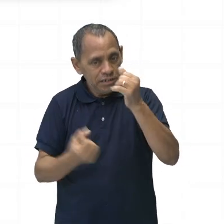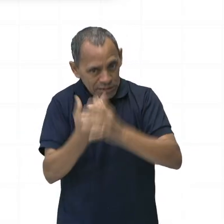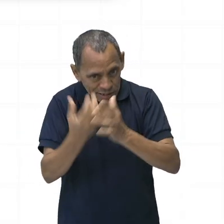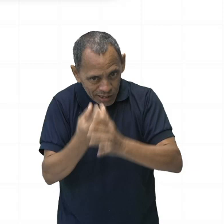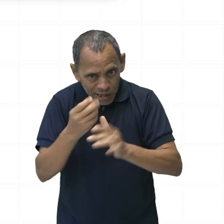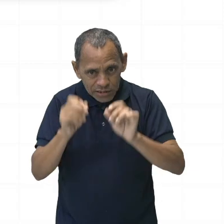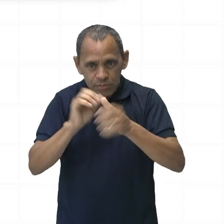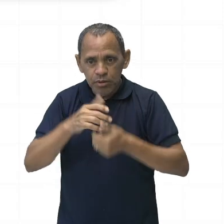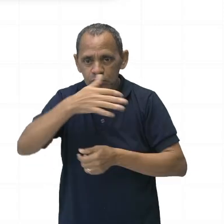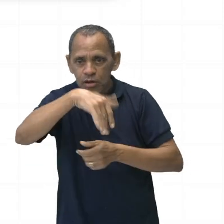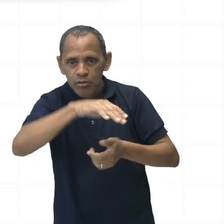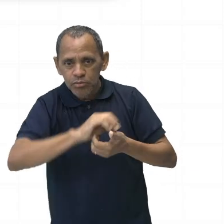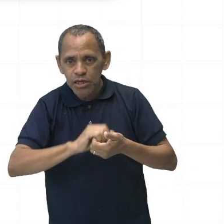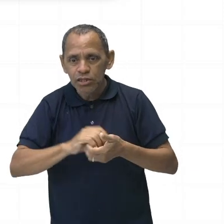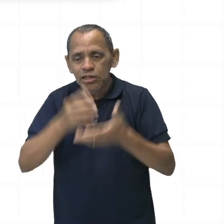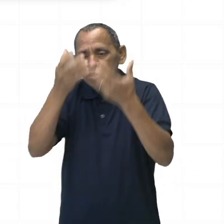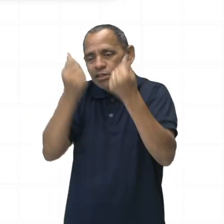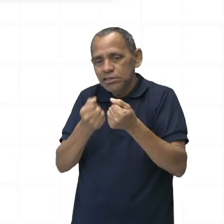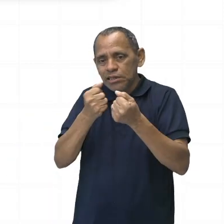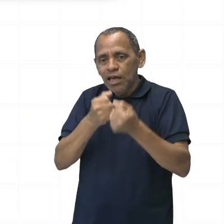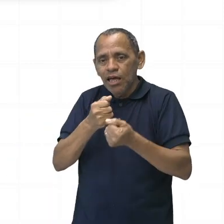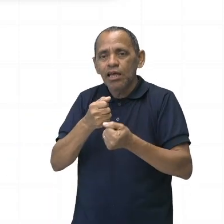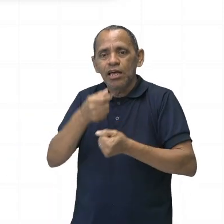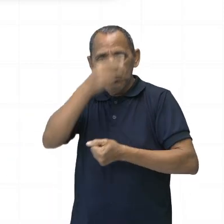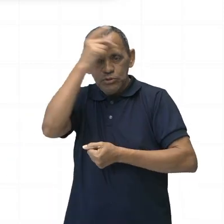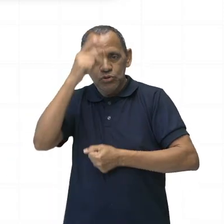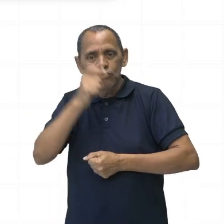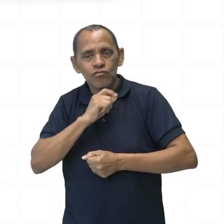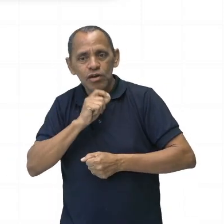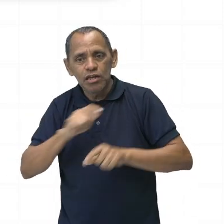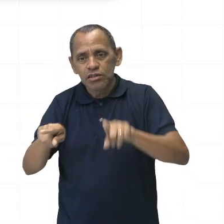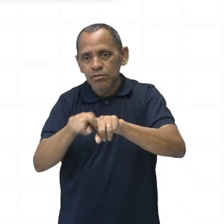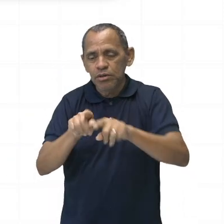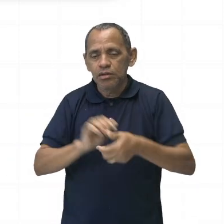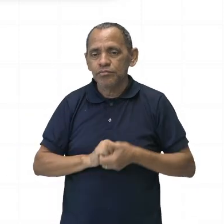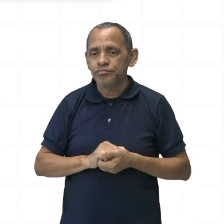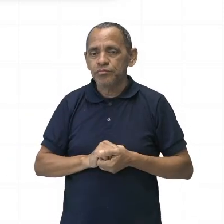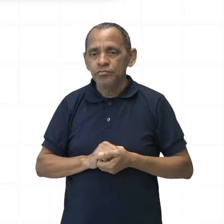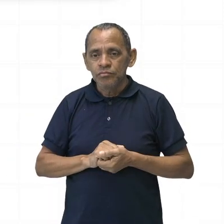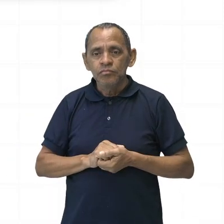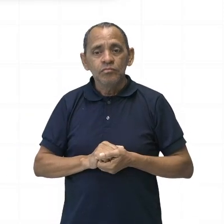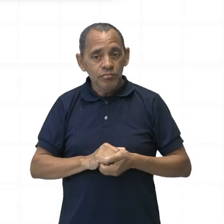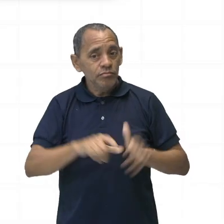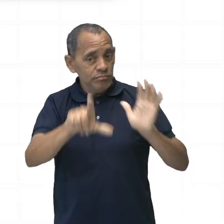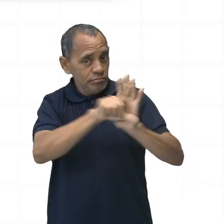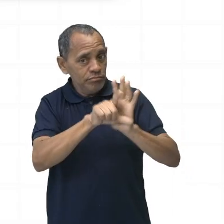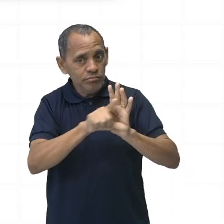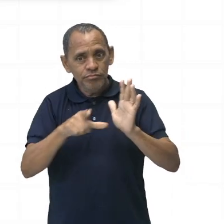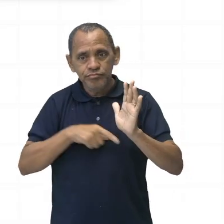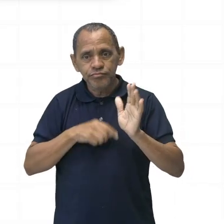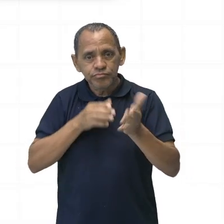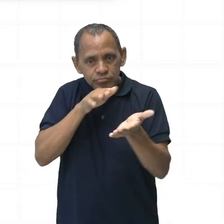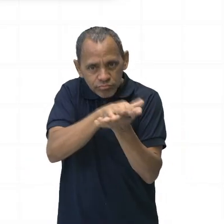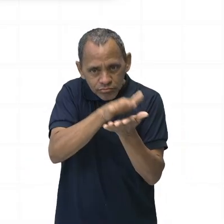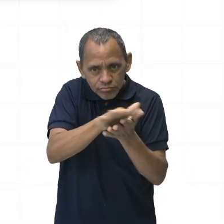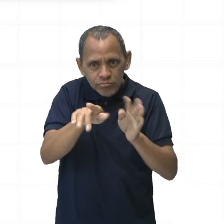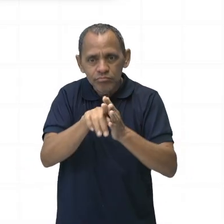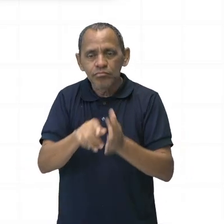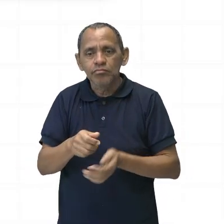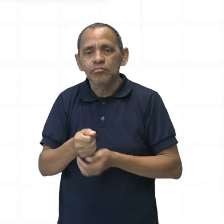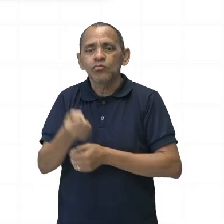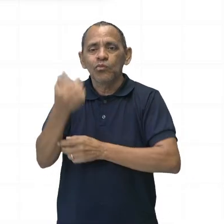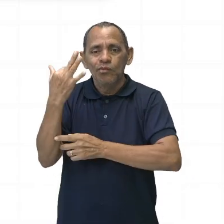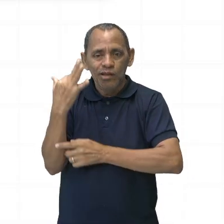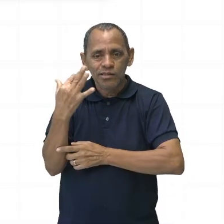Brasil hoje, o Estatuto do Idoso, que embora publicado há quase 10 anos, ele ainda precisa ser efetivado, né? E o que eu